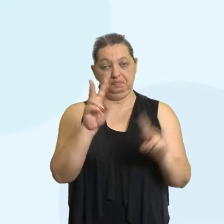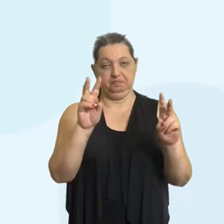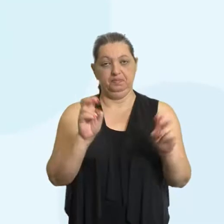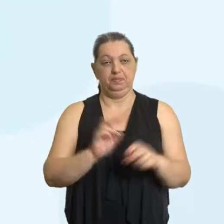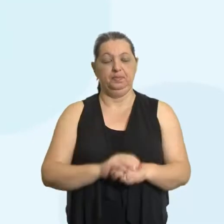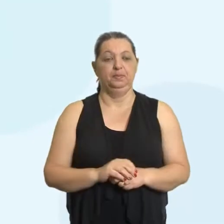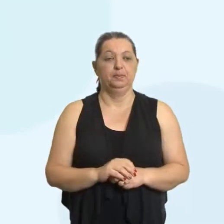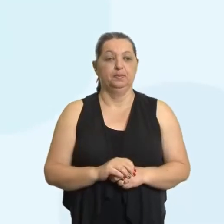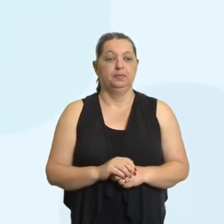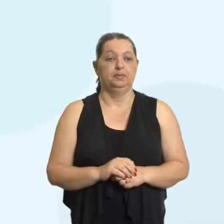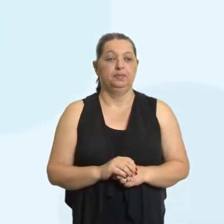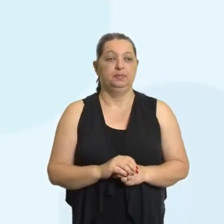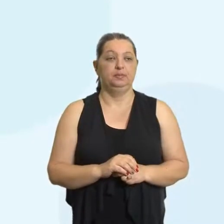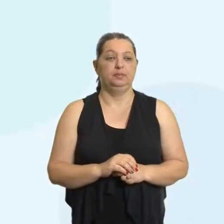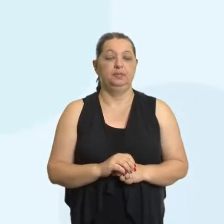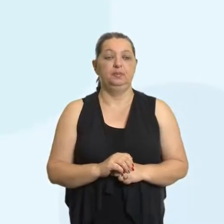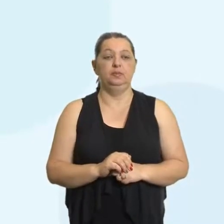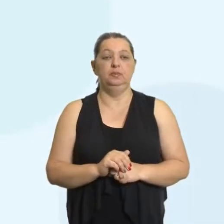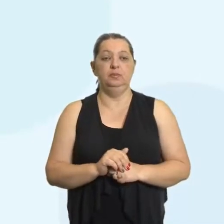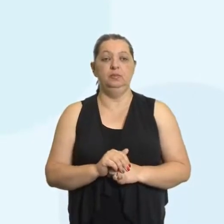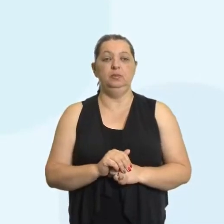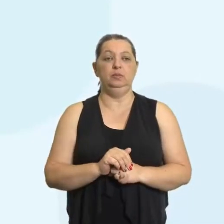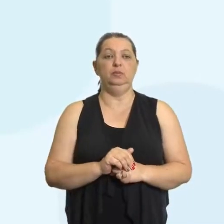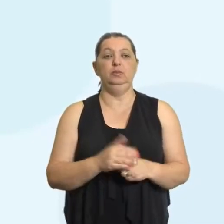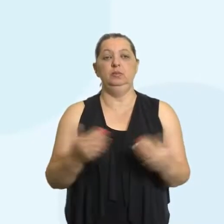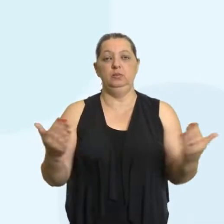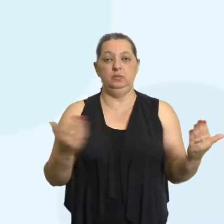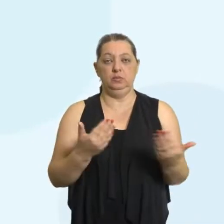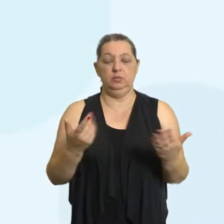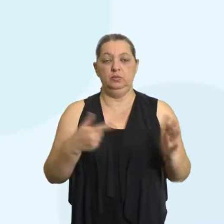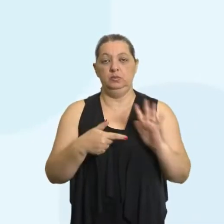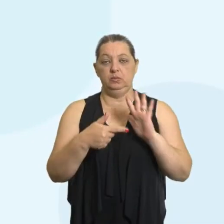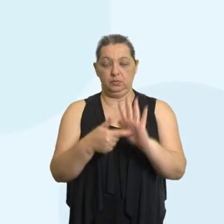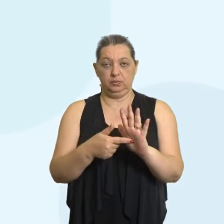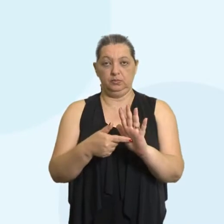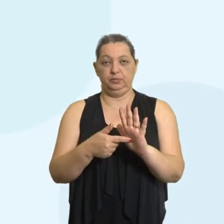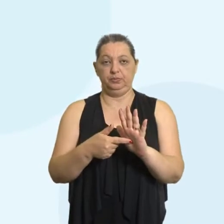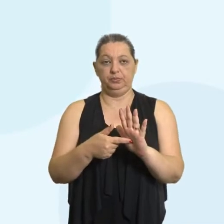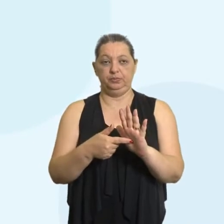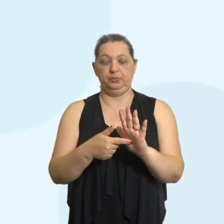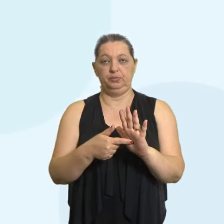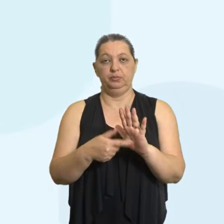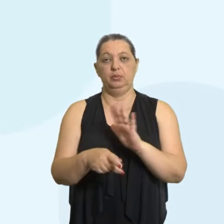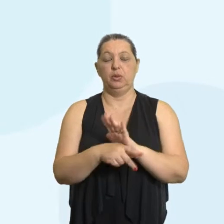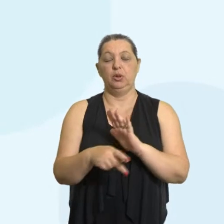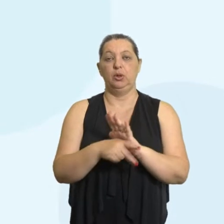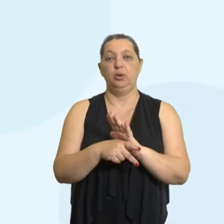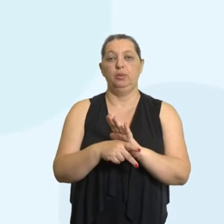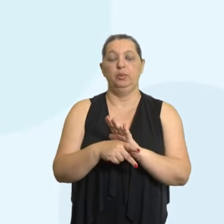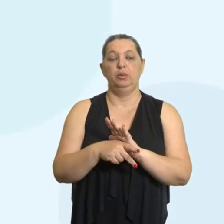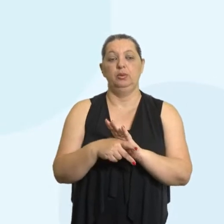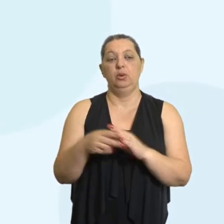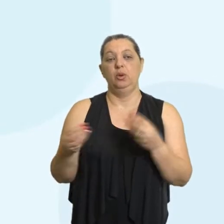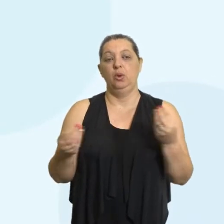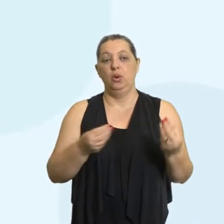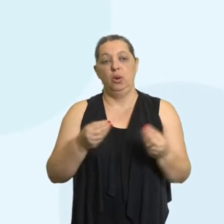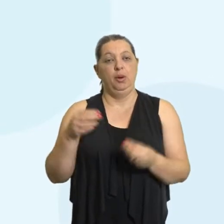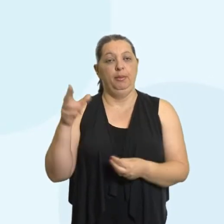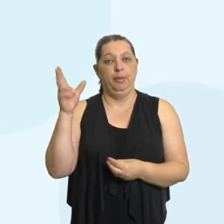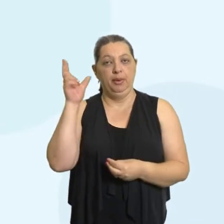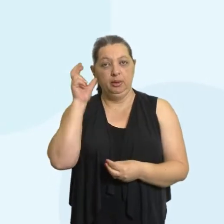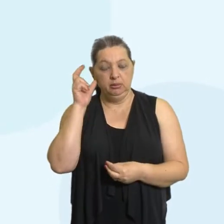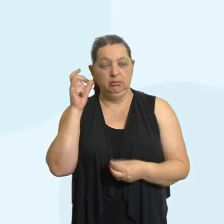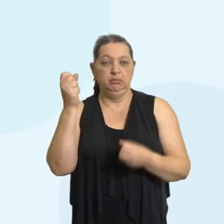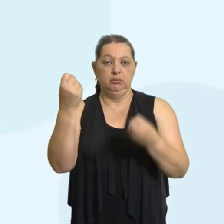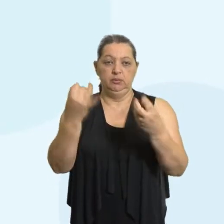tema e na nossa sensibilização hoje E aí falando aí da da audiodescrição é nós temos aí uma